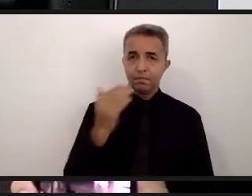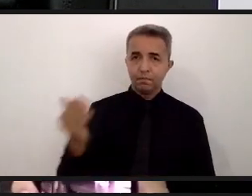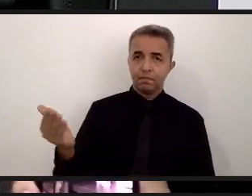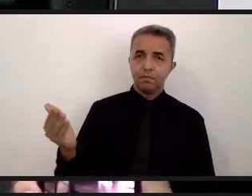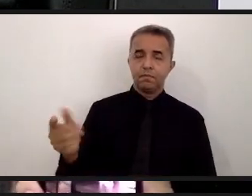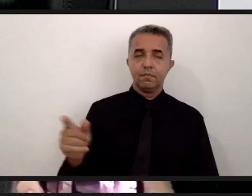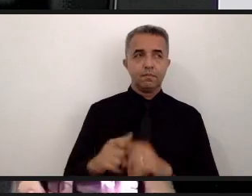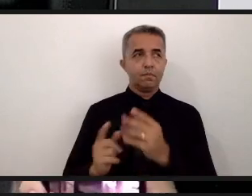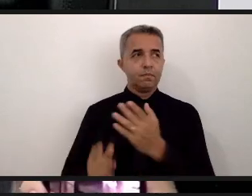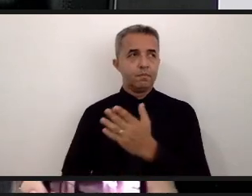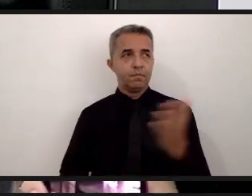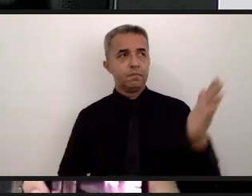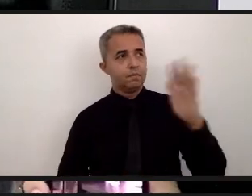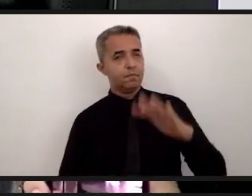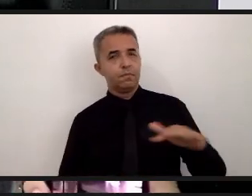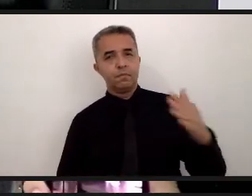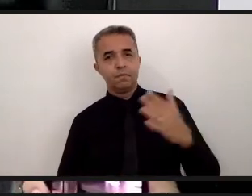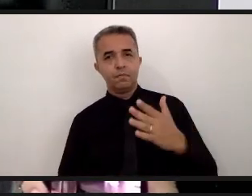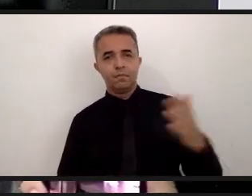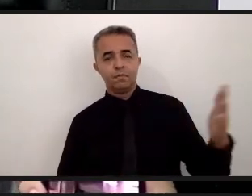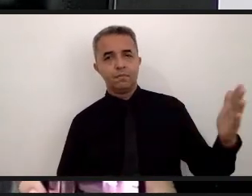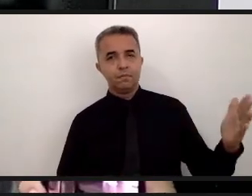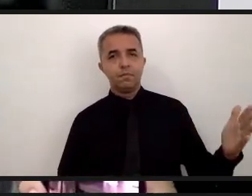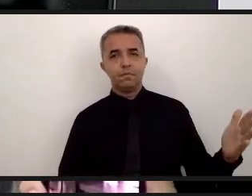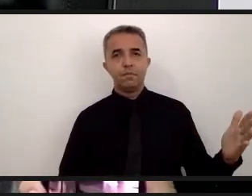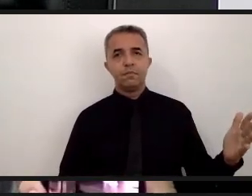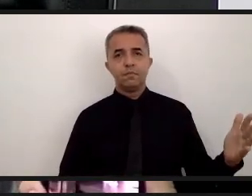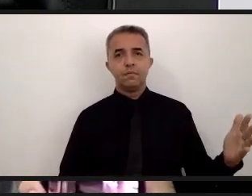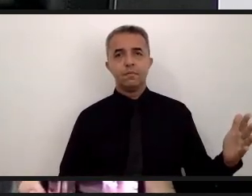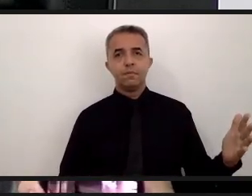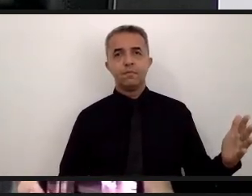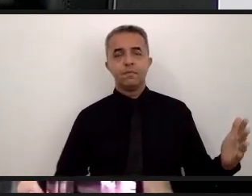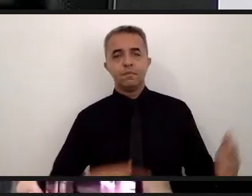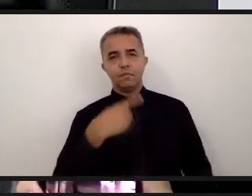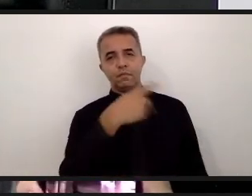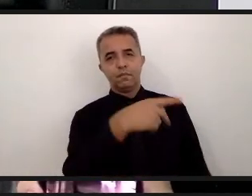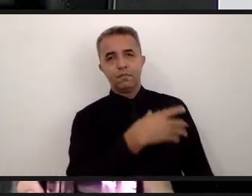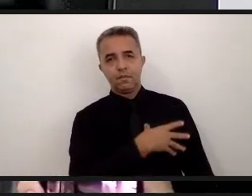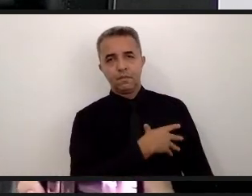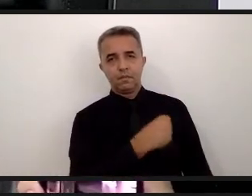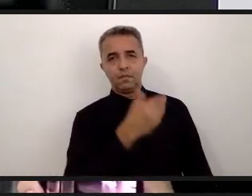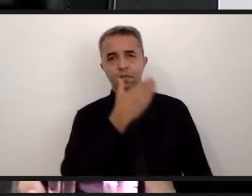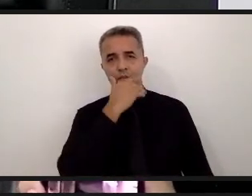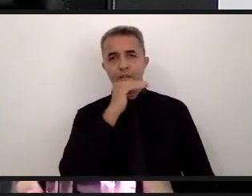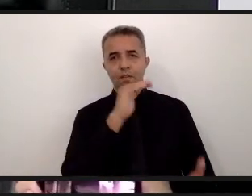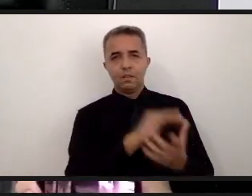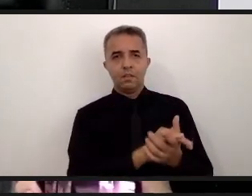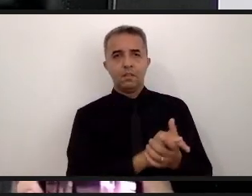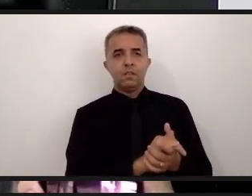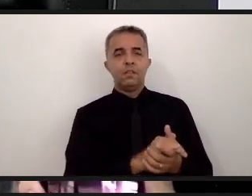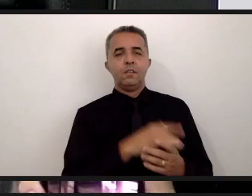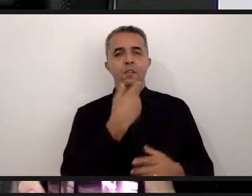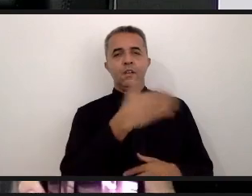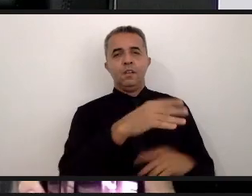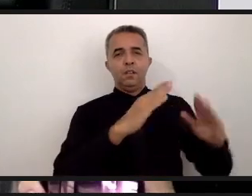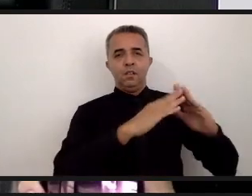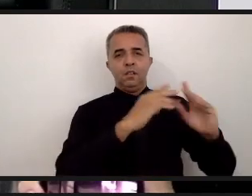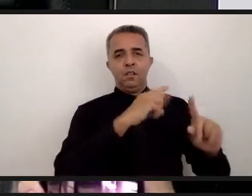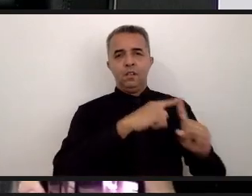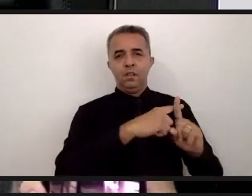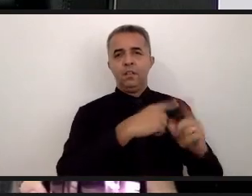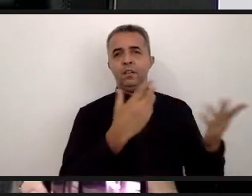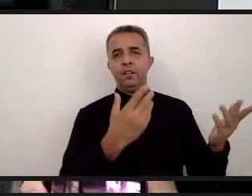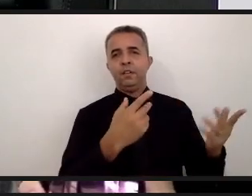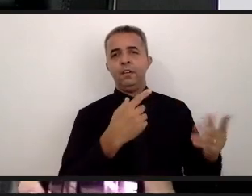todas as mulheres que aqui estão hoje são assim, na vida dos seus filhos, dos seus maridos, dentro da sua igreja. Eu acredito